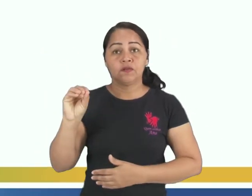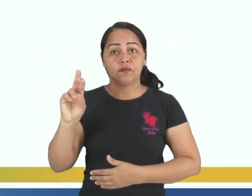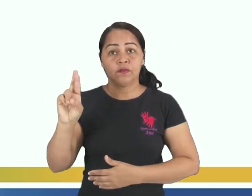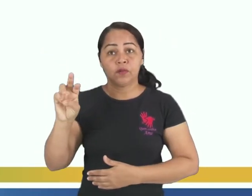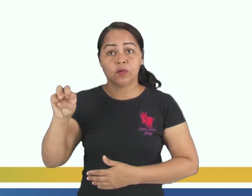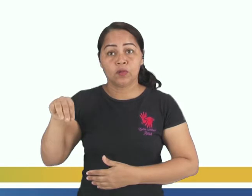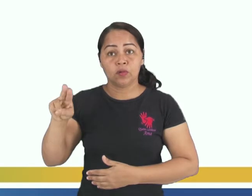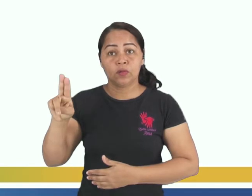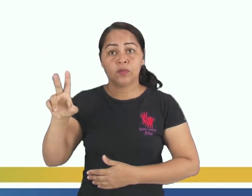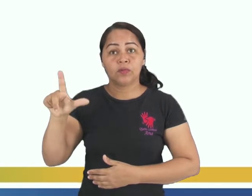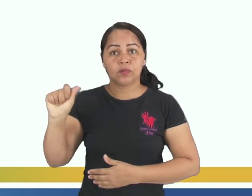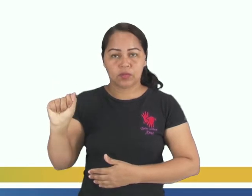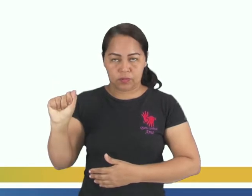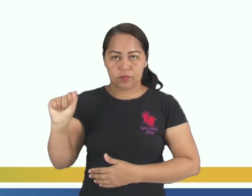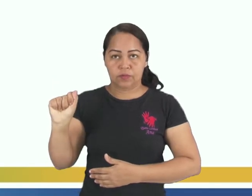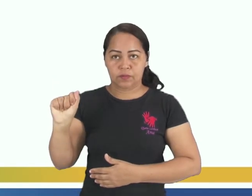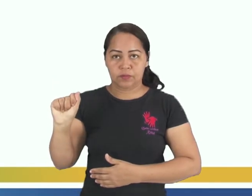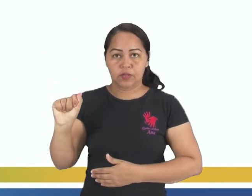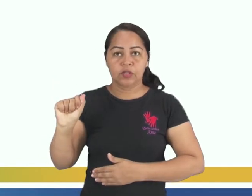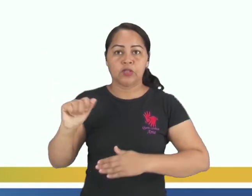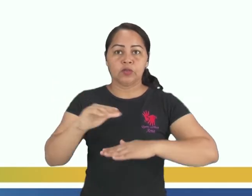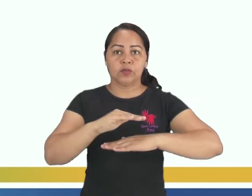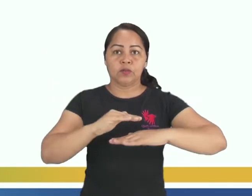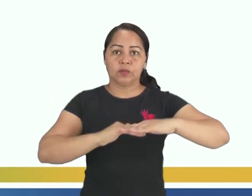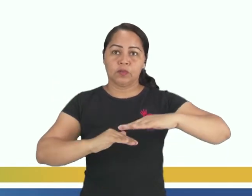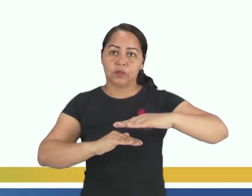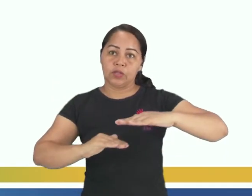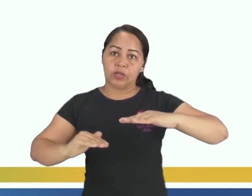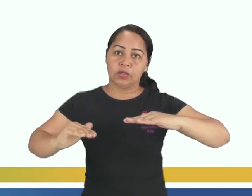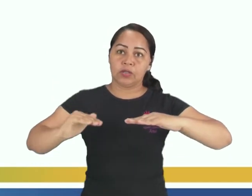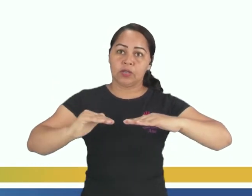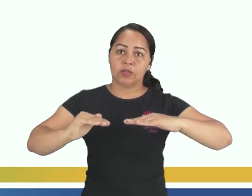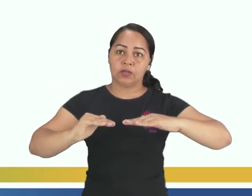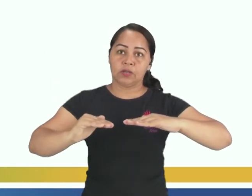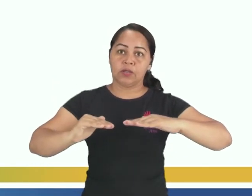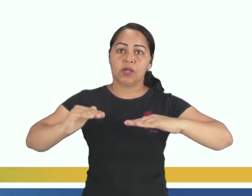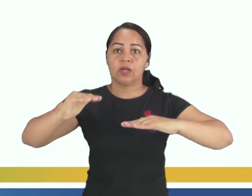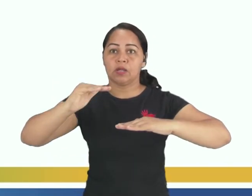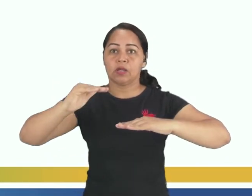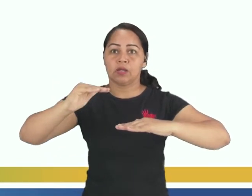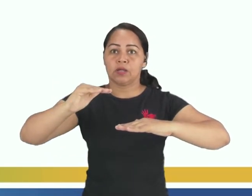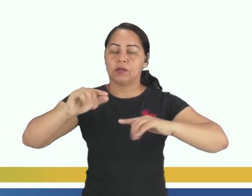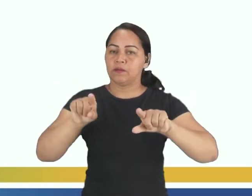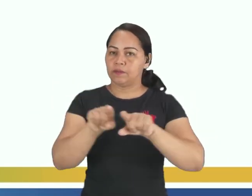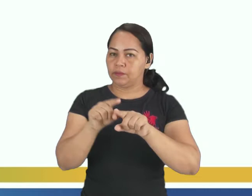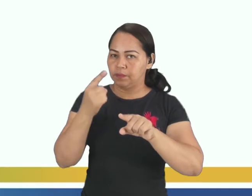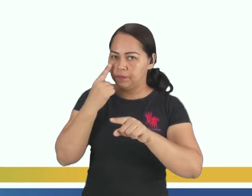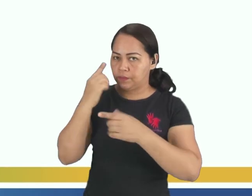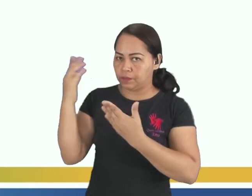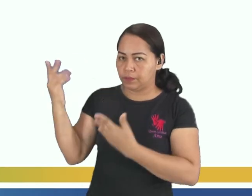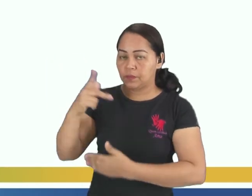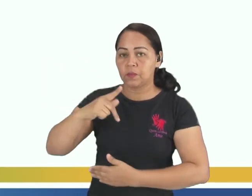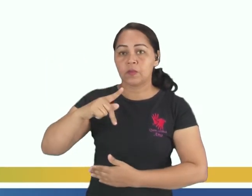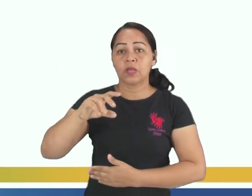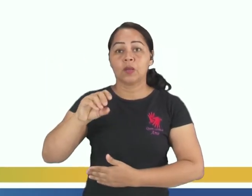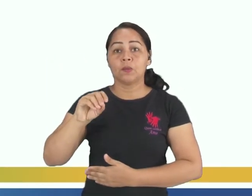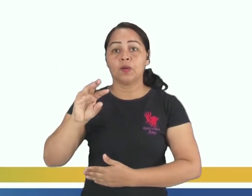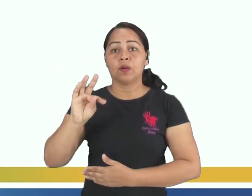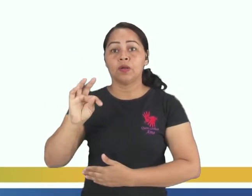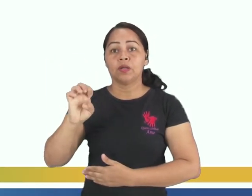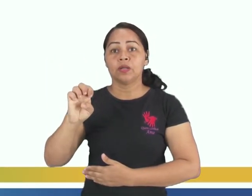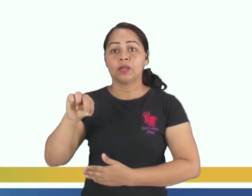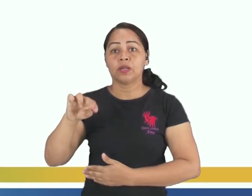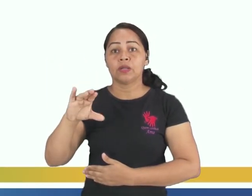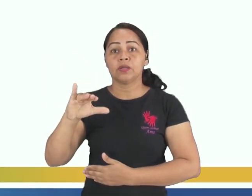de potência com expoente fracionário. Lembrando que aqui m e n são números inteiros e o n é natural maior ou igual que 2.